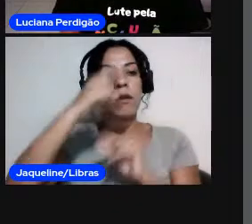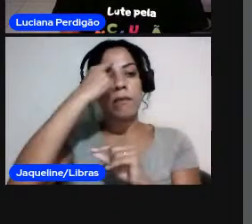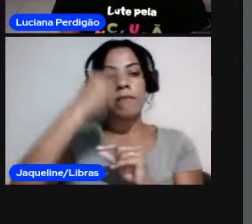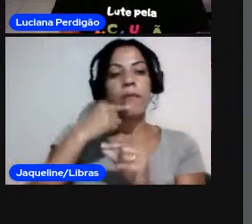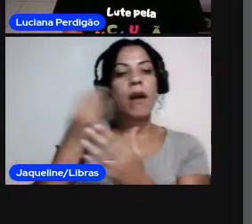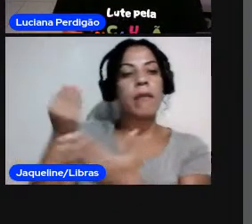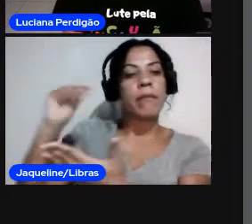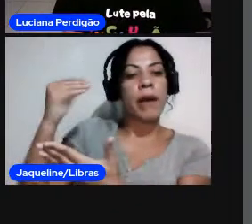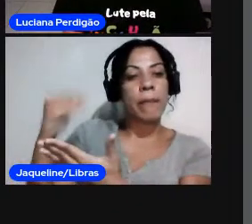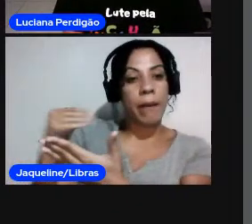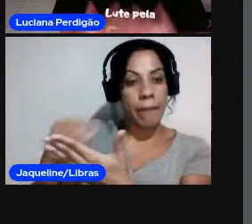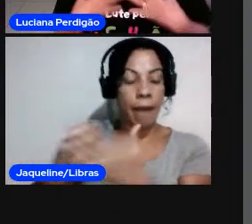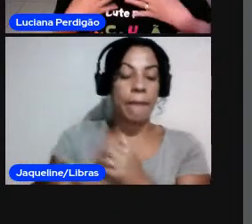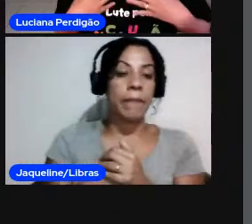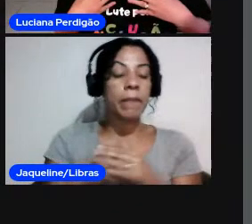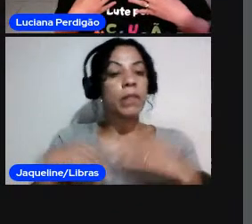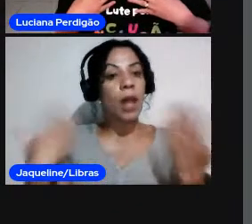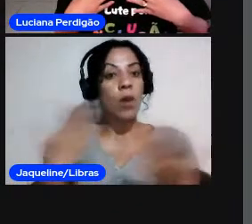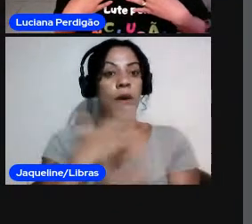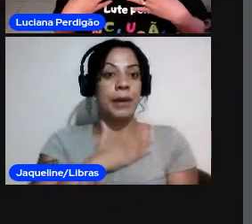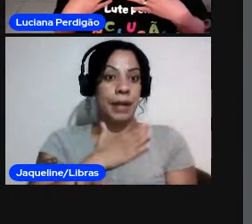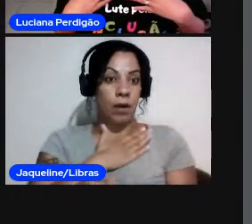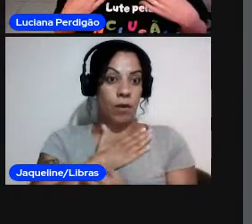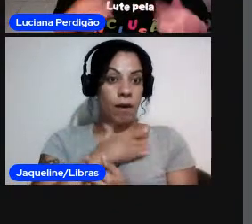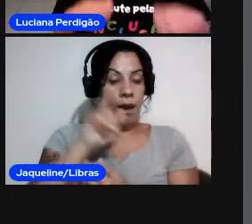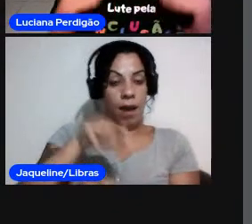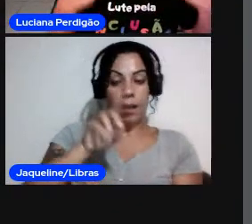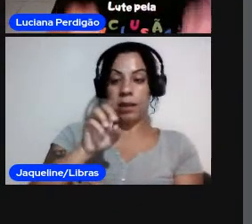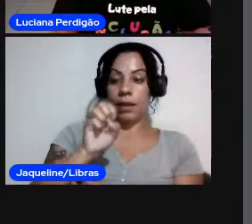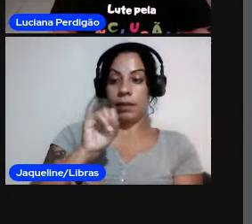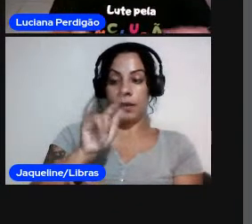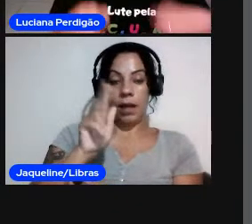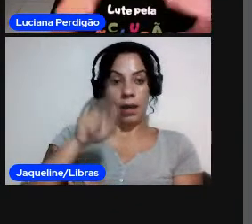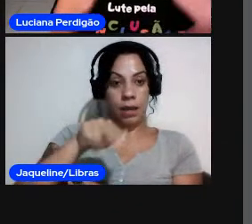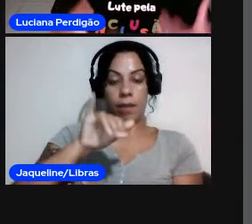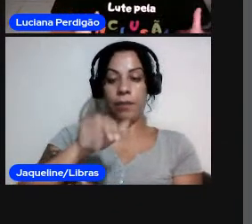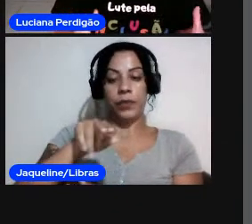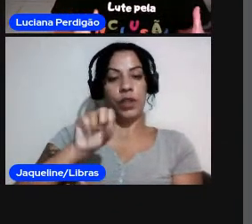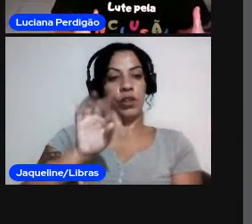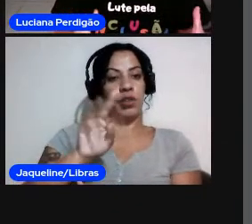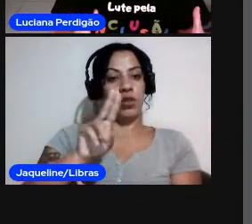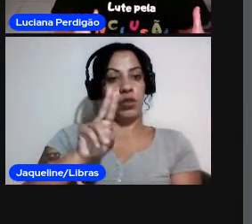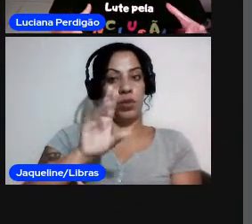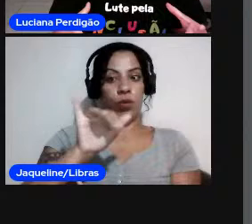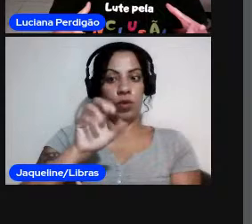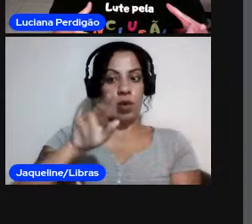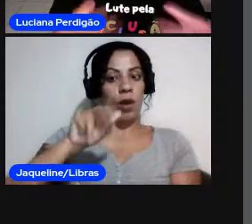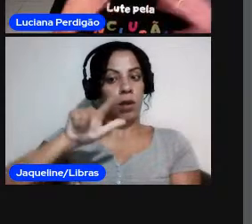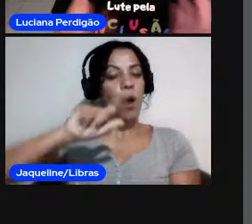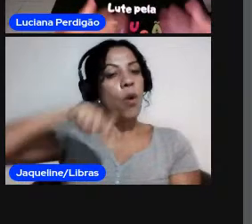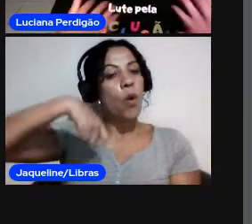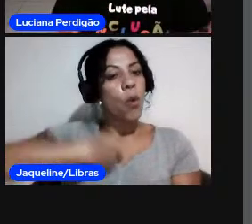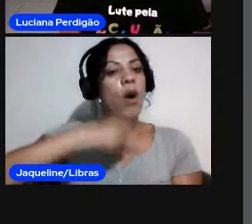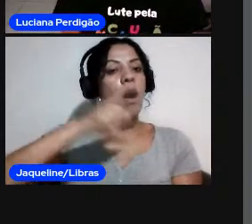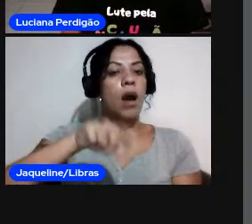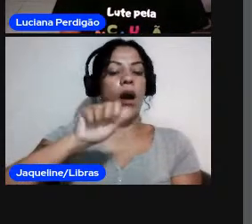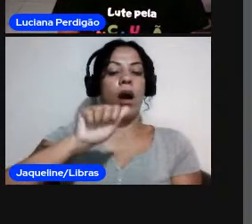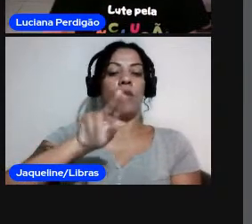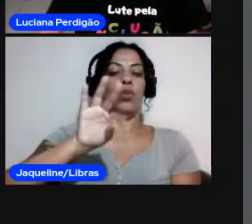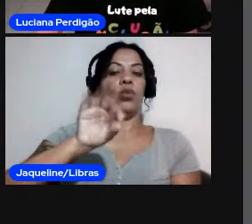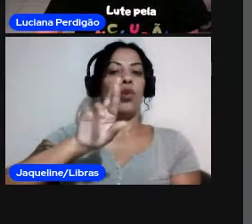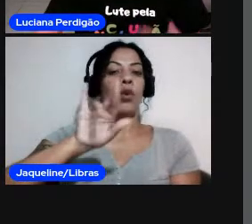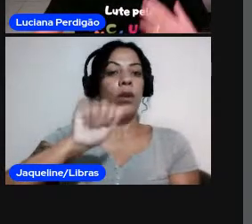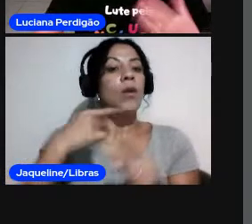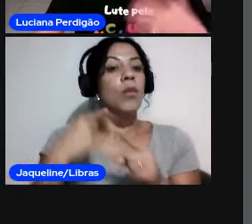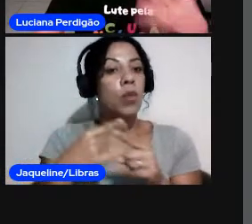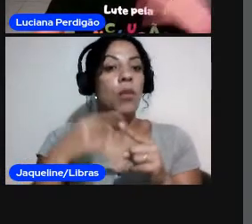ali. Então, eu, como designer instrucional, eu faço parte da autoria dessa escolha de